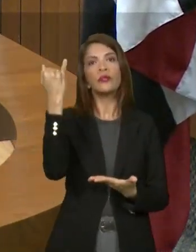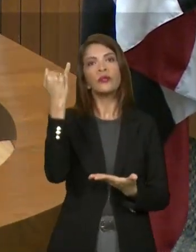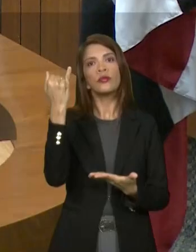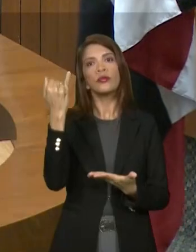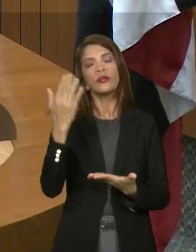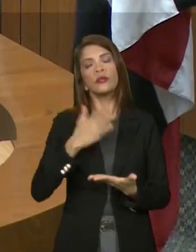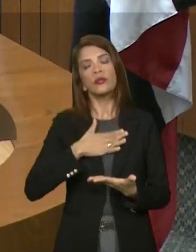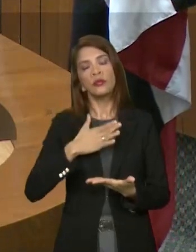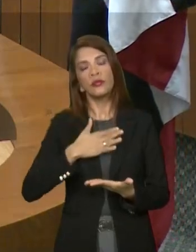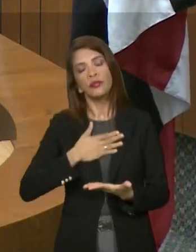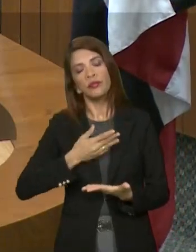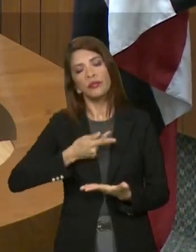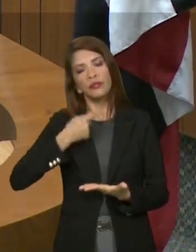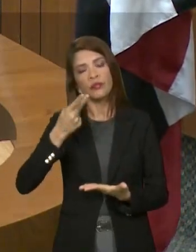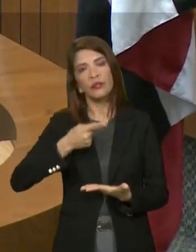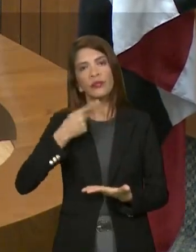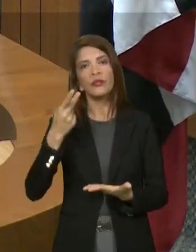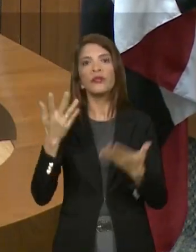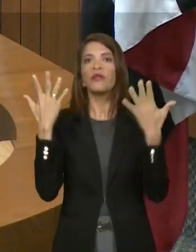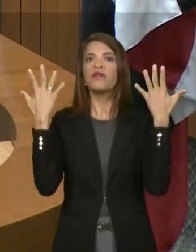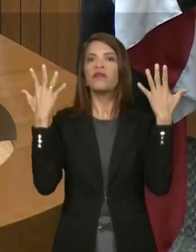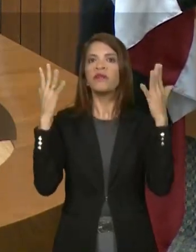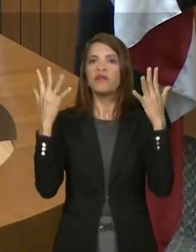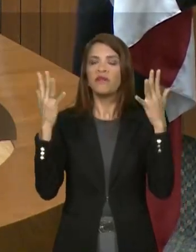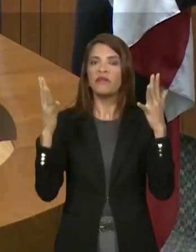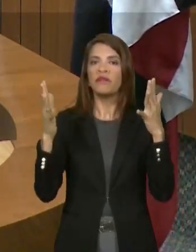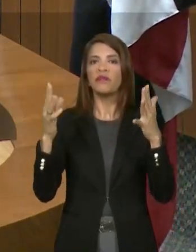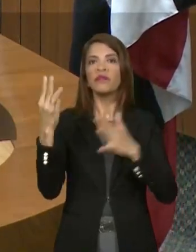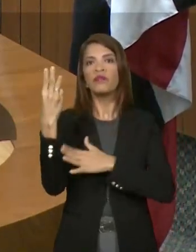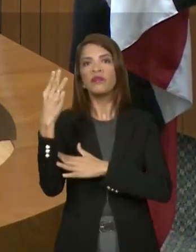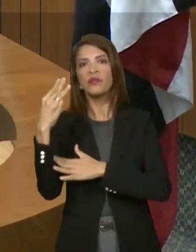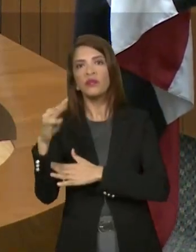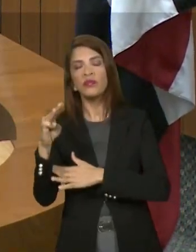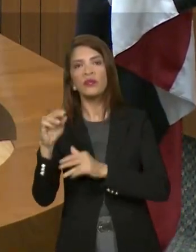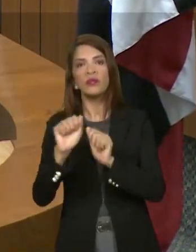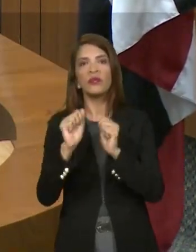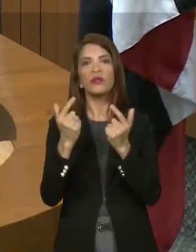minhas palavras, viva o nosso Maranhão, viva os nossos parlamentos, meu muito obrigado.